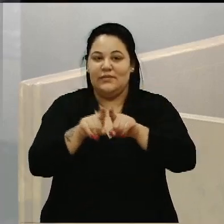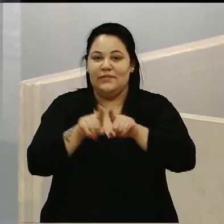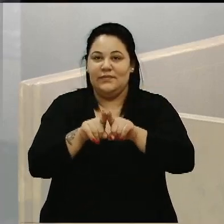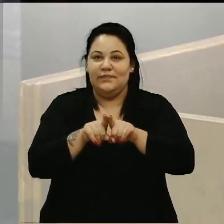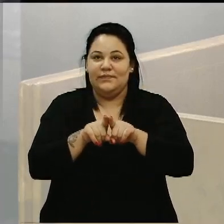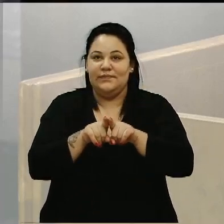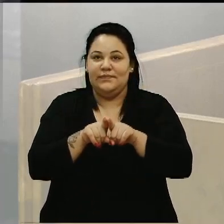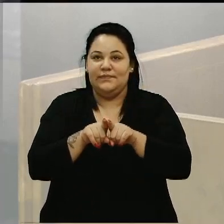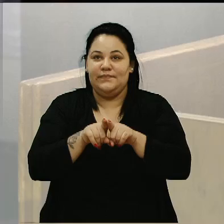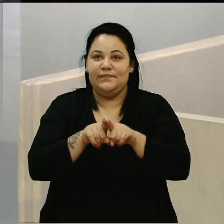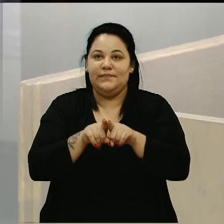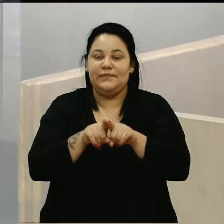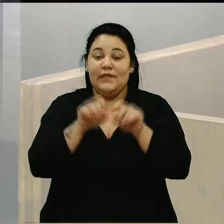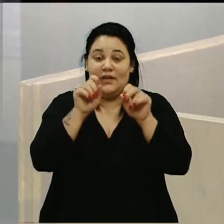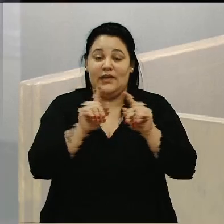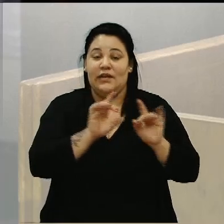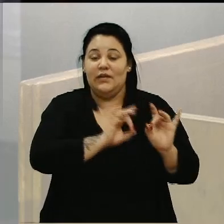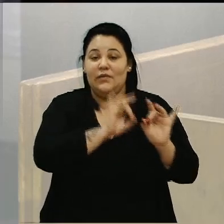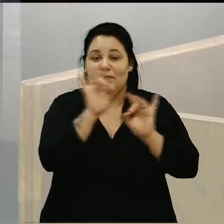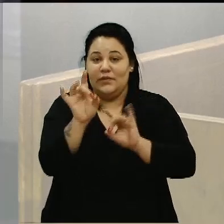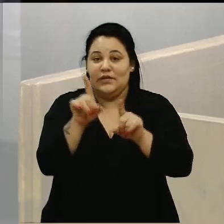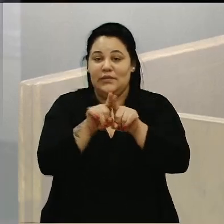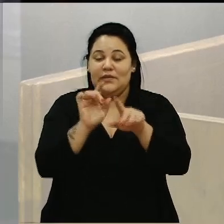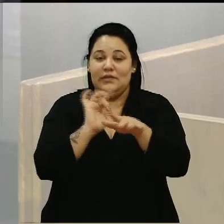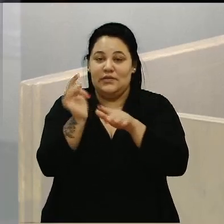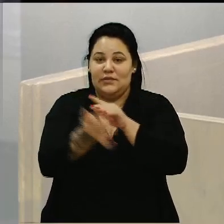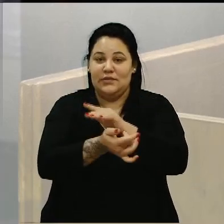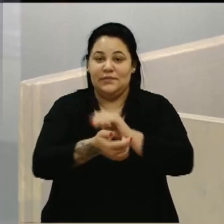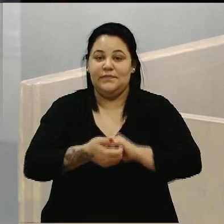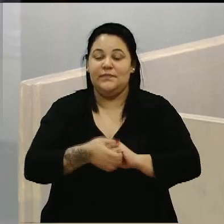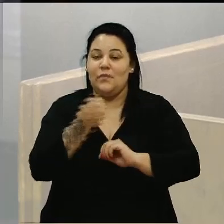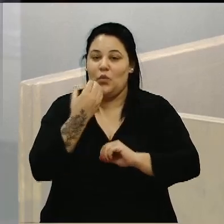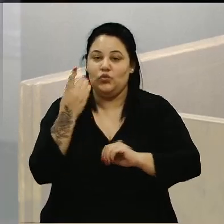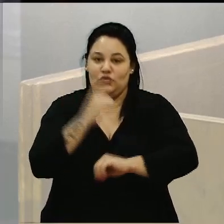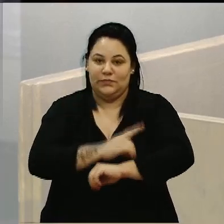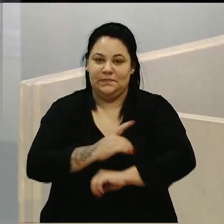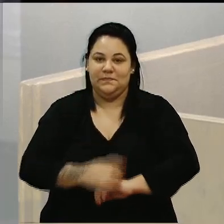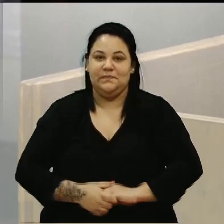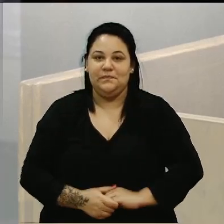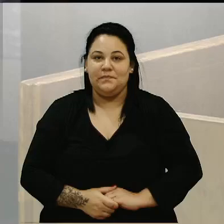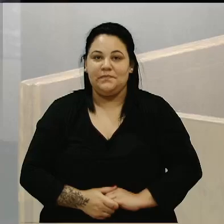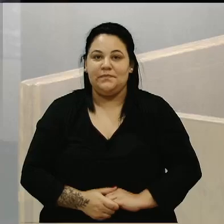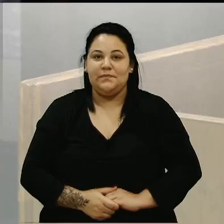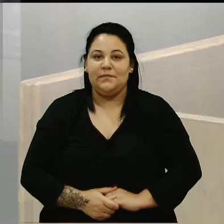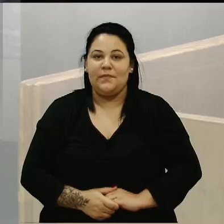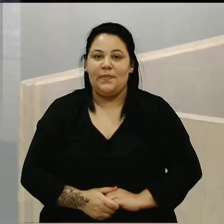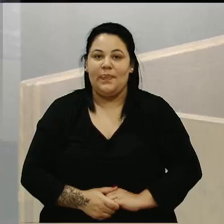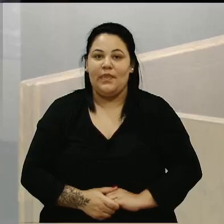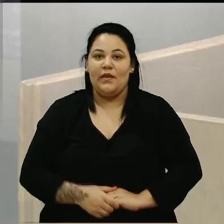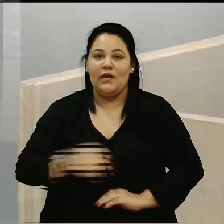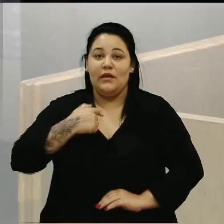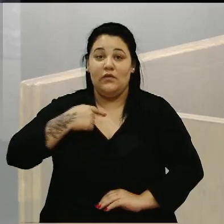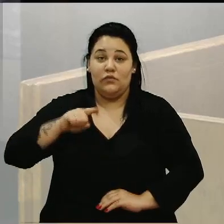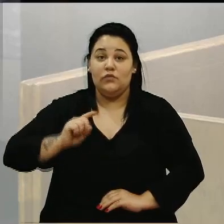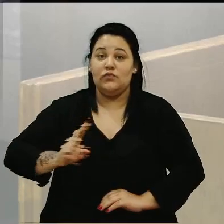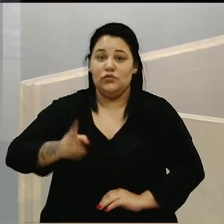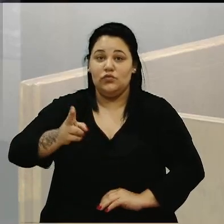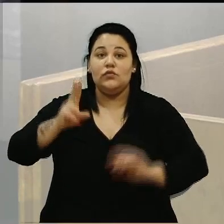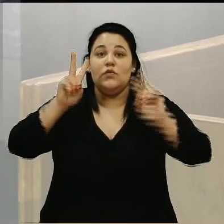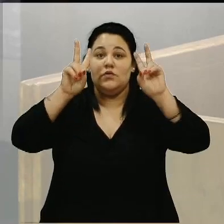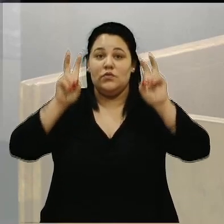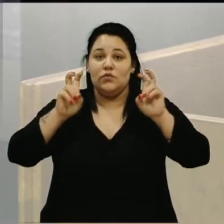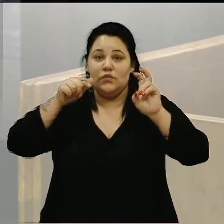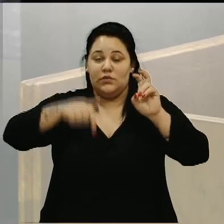nos assistem através das redes sociais, o meu bom dia. Eu vou continuar no assunto aqui,